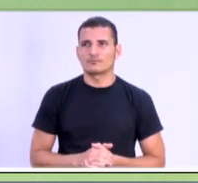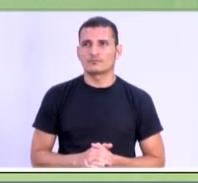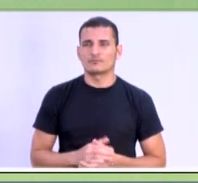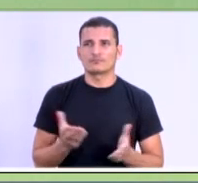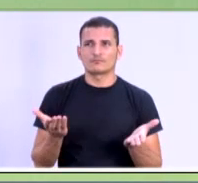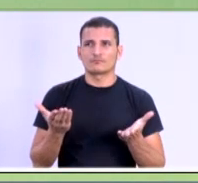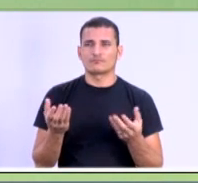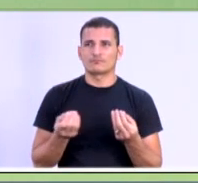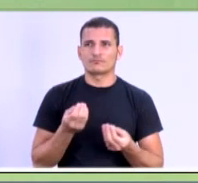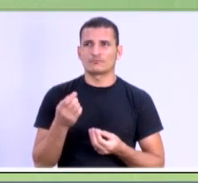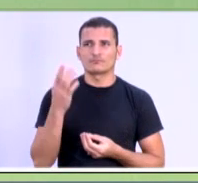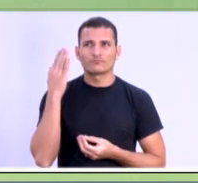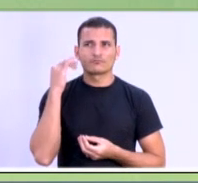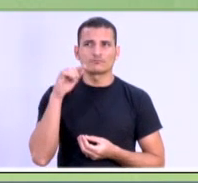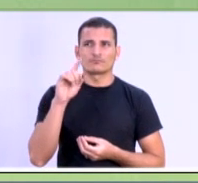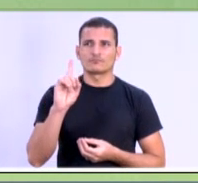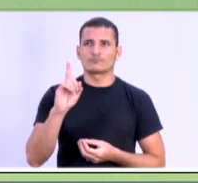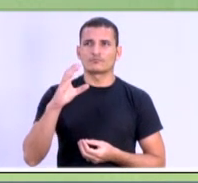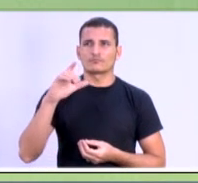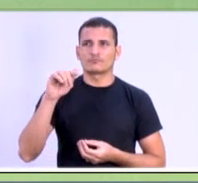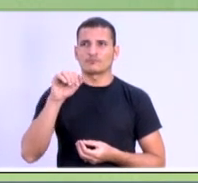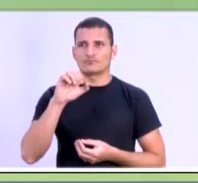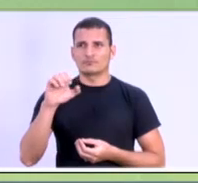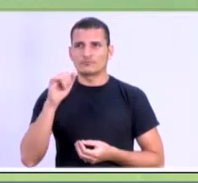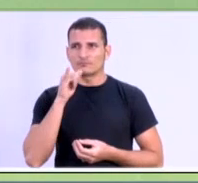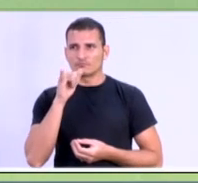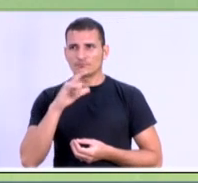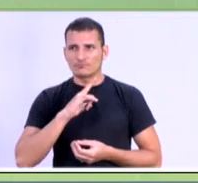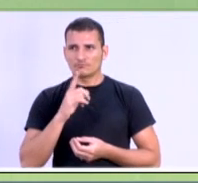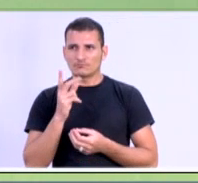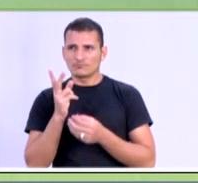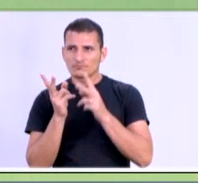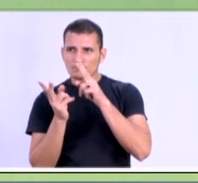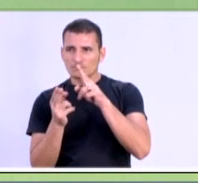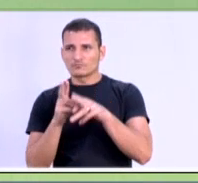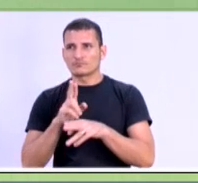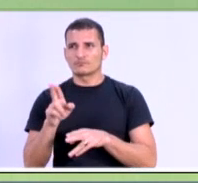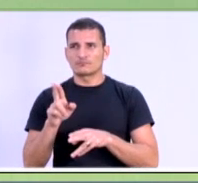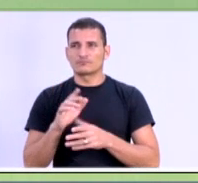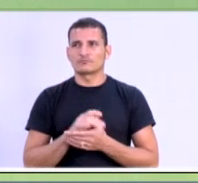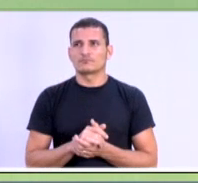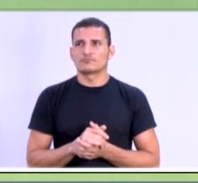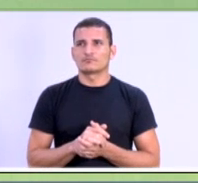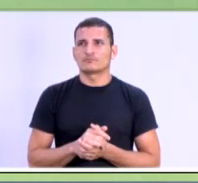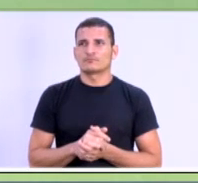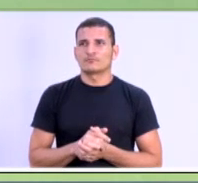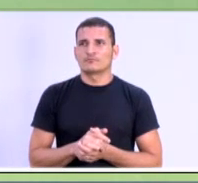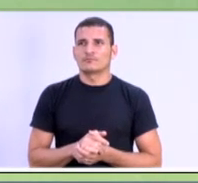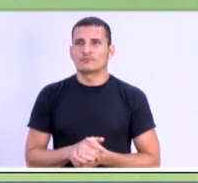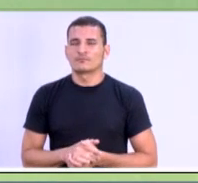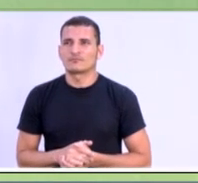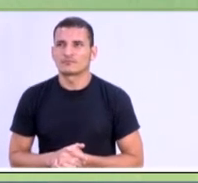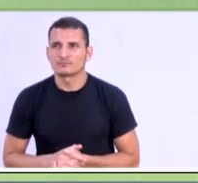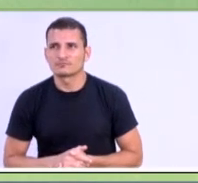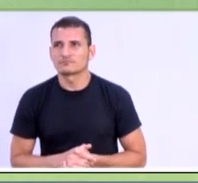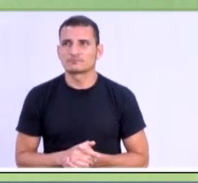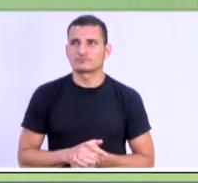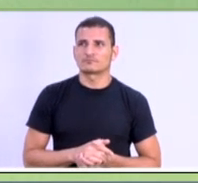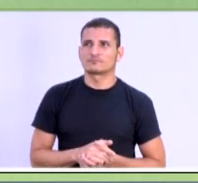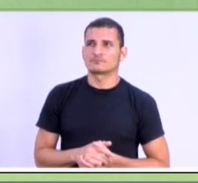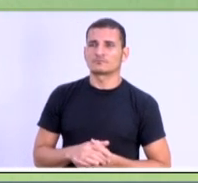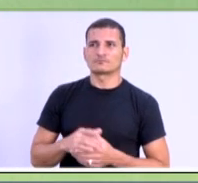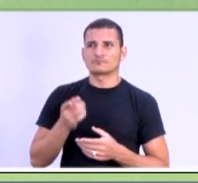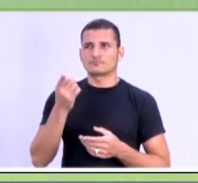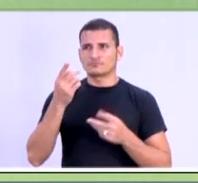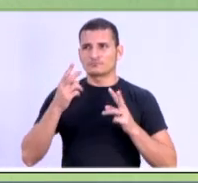isso aqui não é uma classe, já que tem o mesmo nome? Perceba que todo método, ele tem um abre e